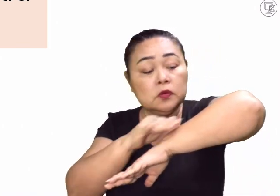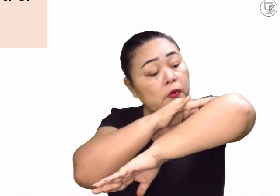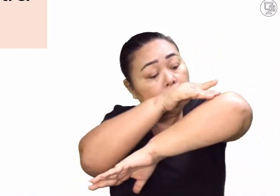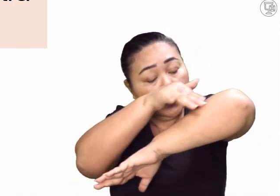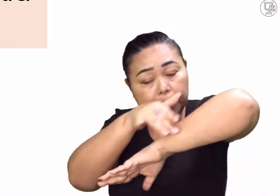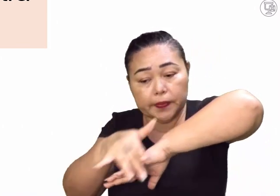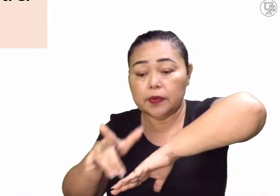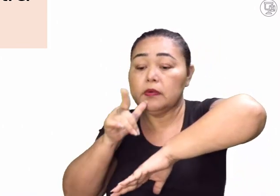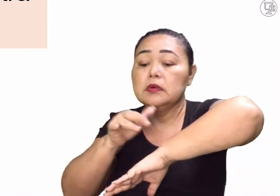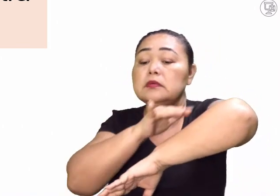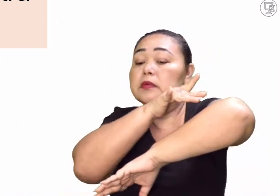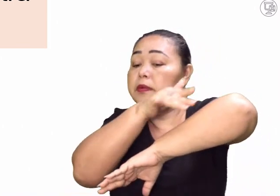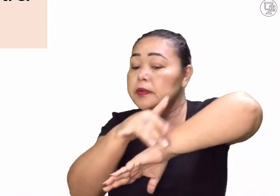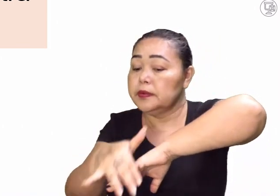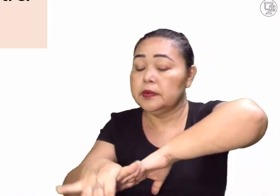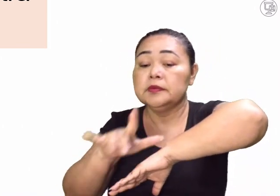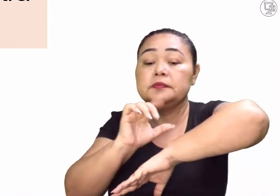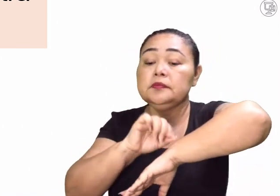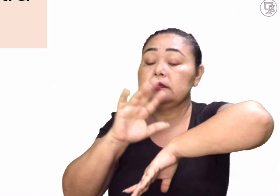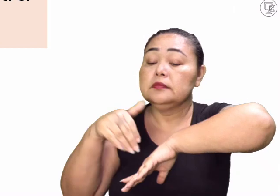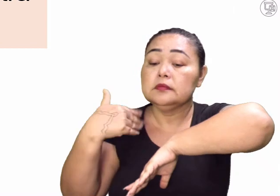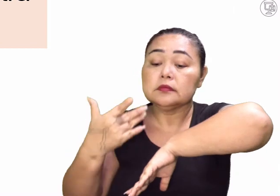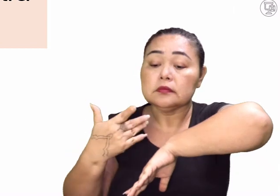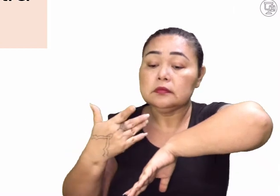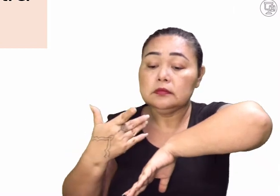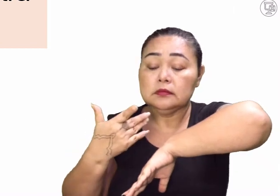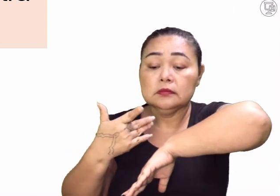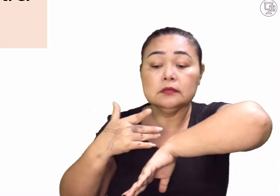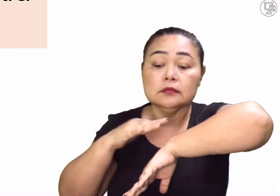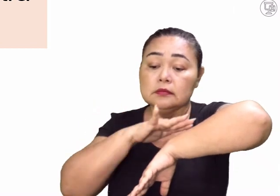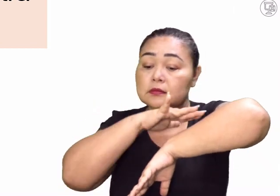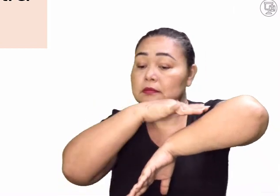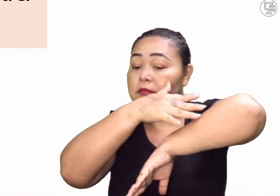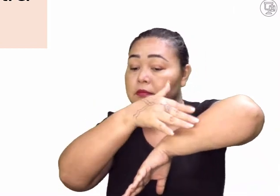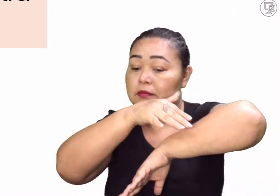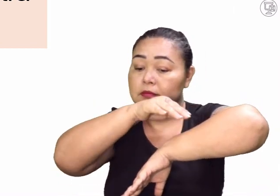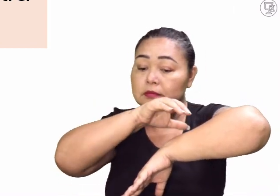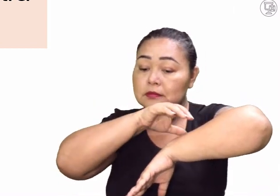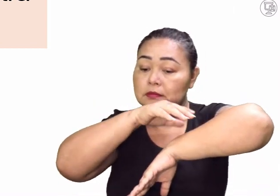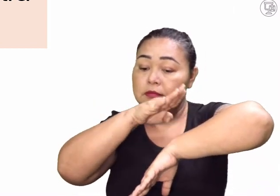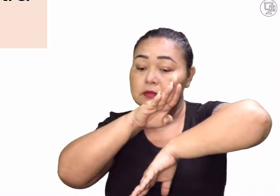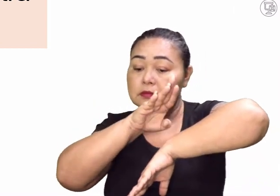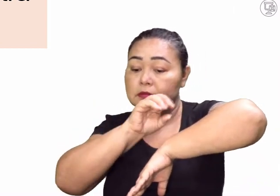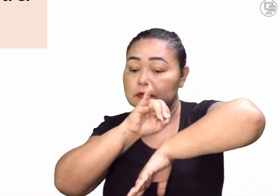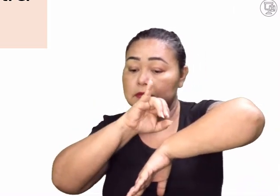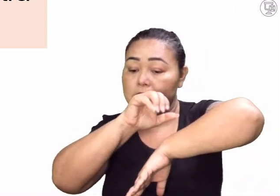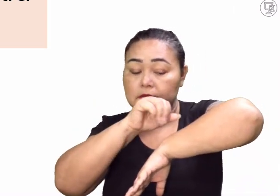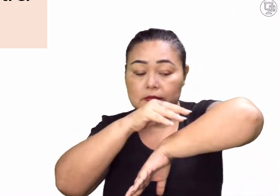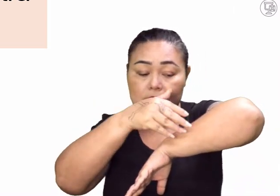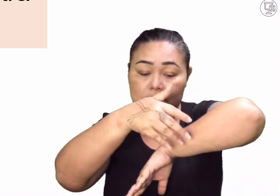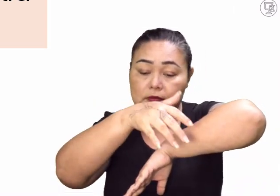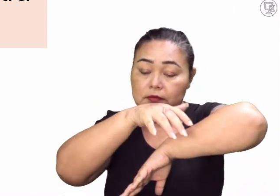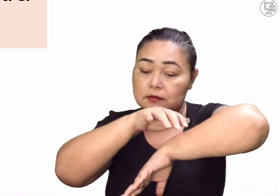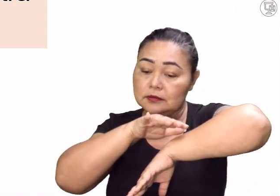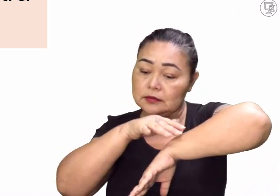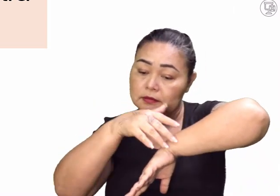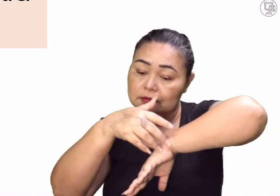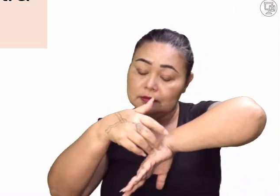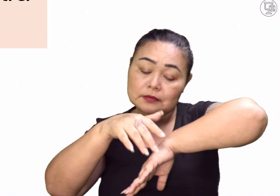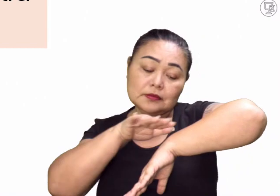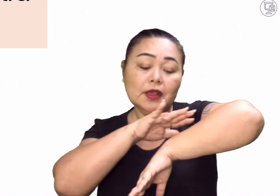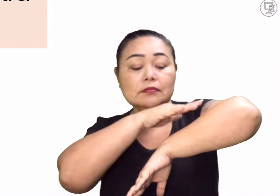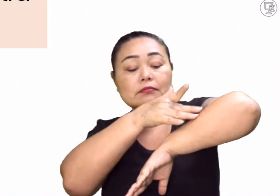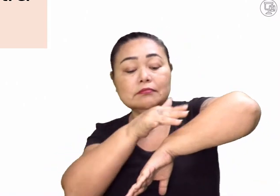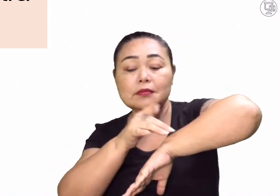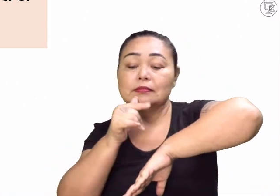corrente, né? Isso. Você coloca uma boia, sobe, fica lá dentro da boia e desce o